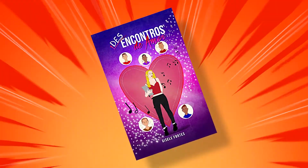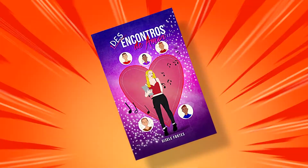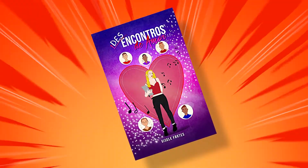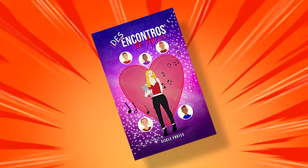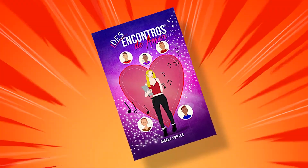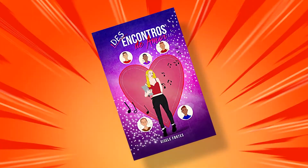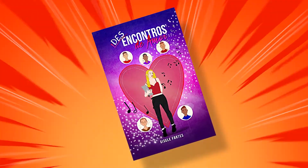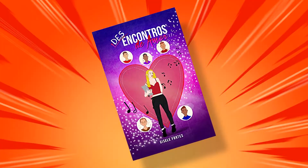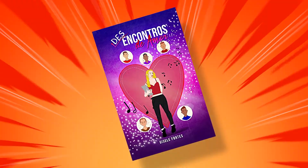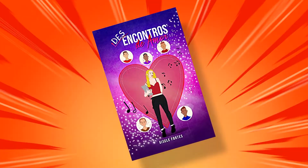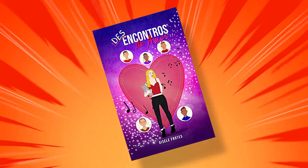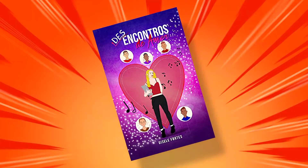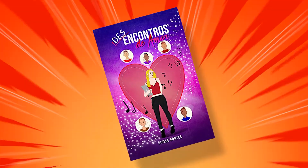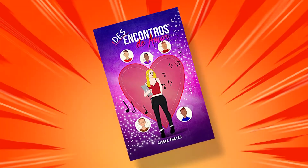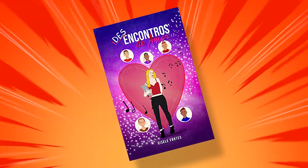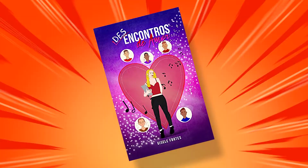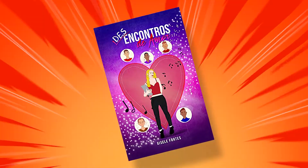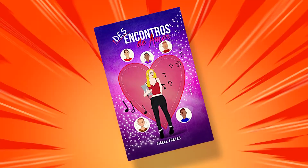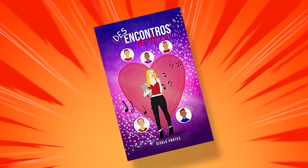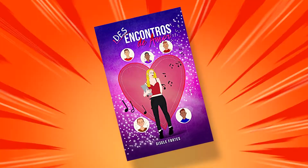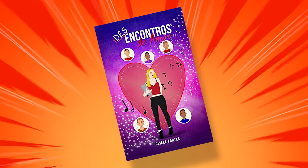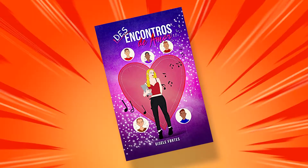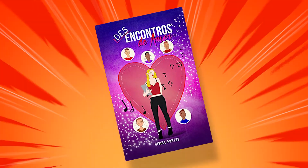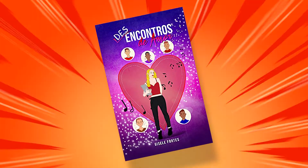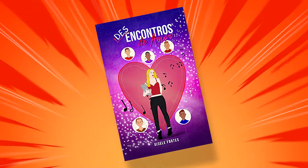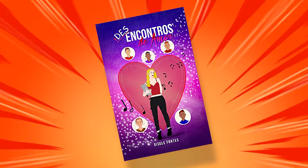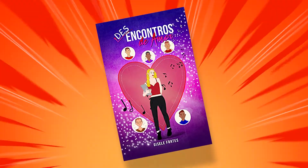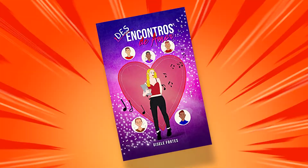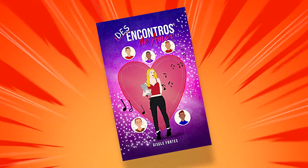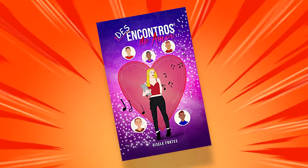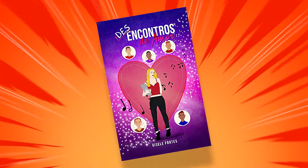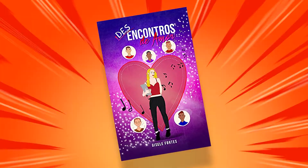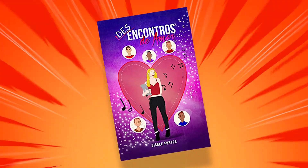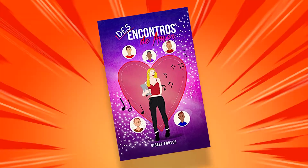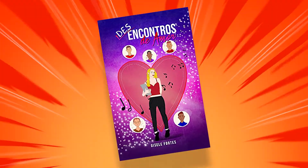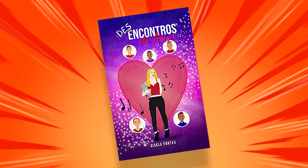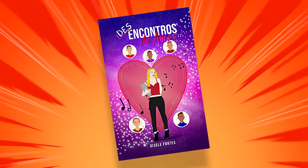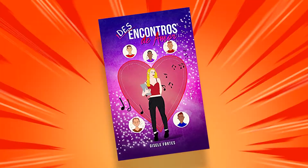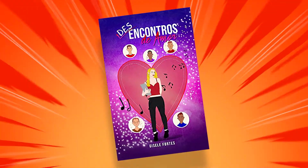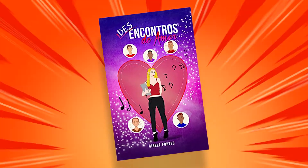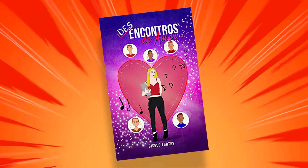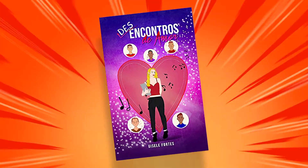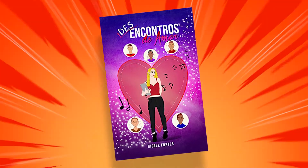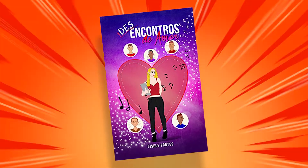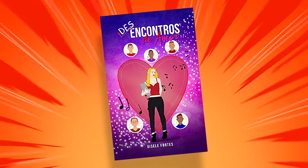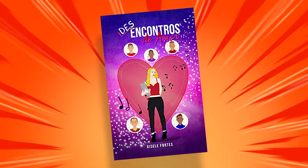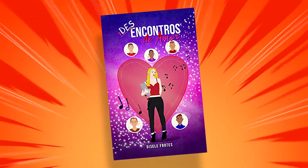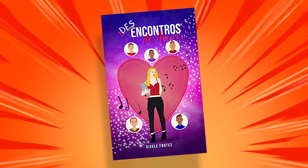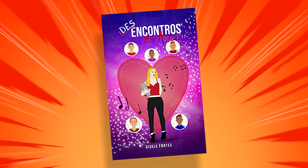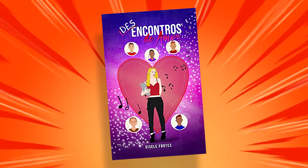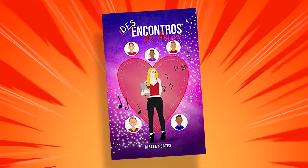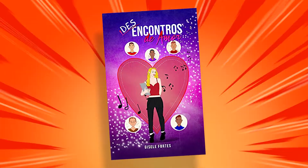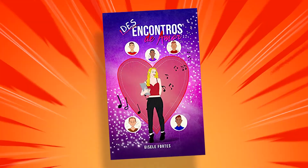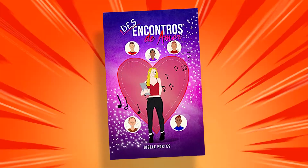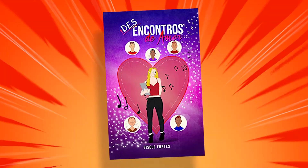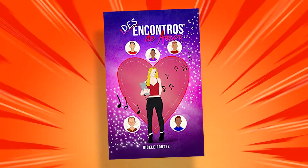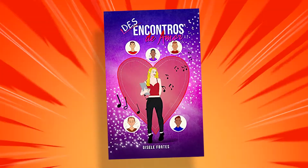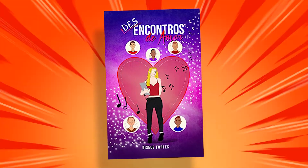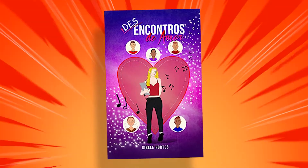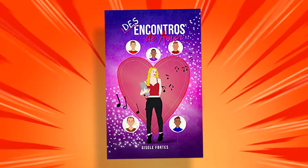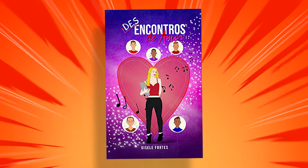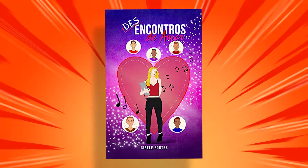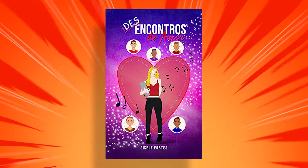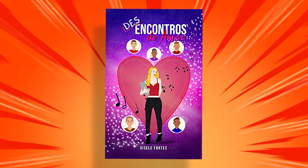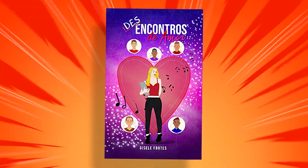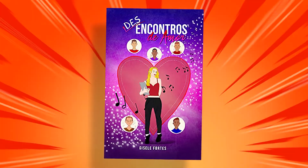outras referências, de cantores, de grupos musicais, enfim. Se você é jovem, você vai vivenciar muita